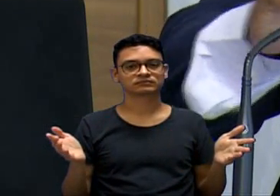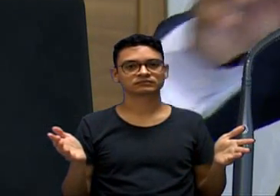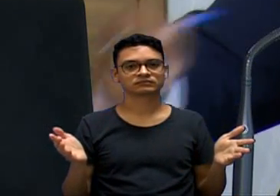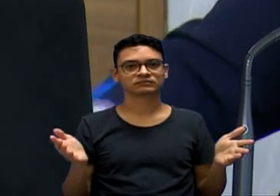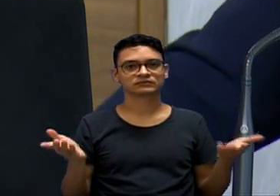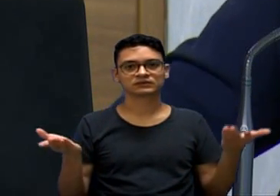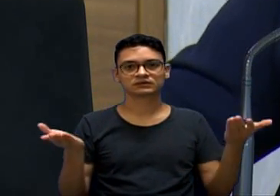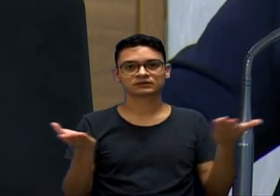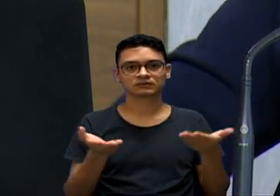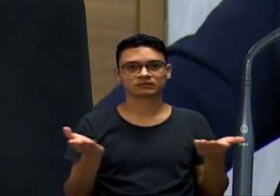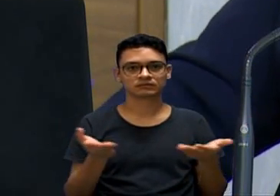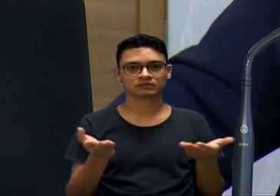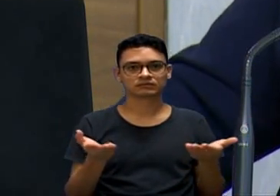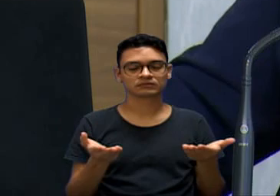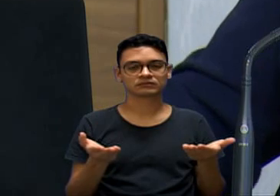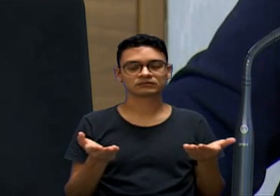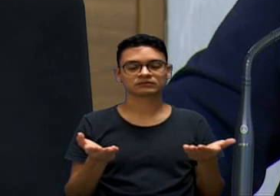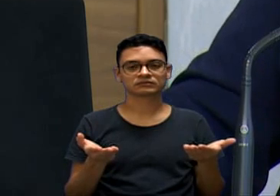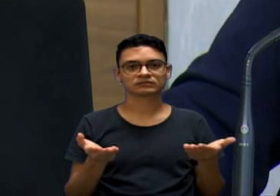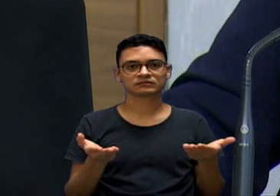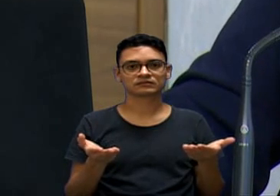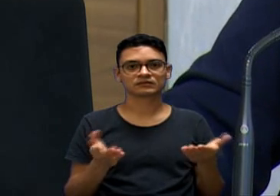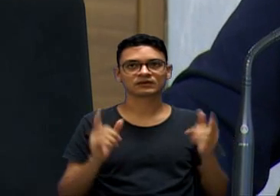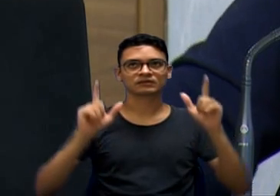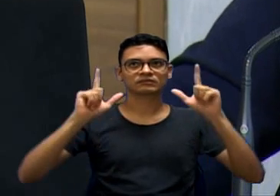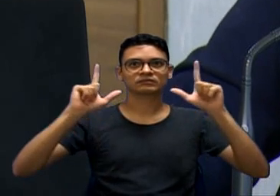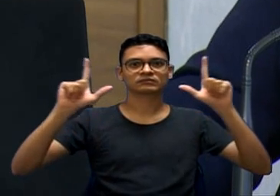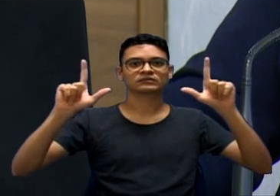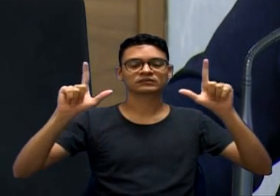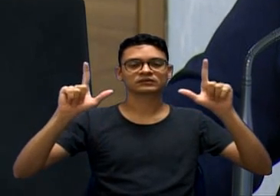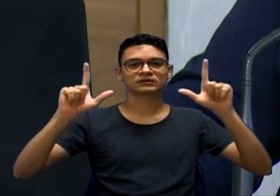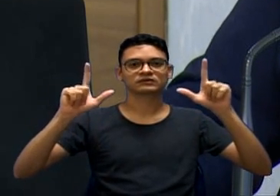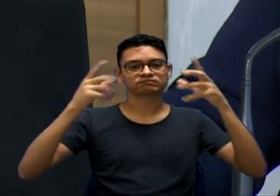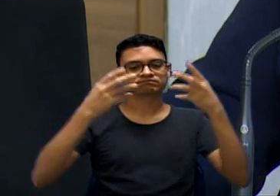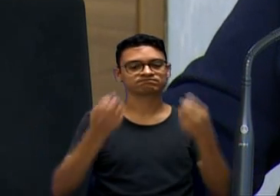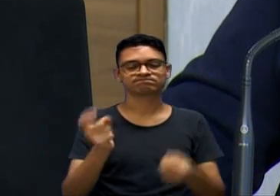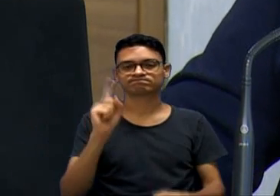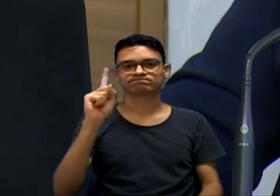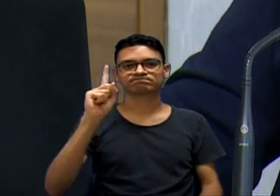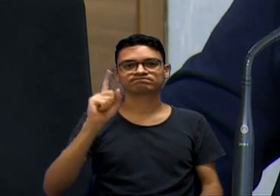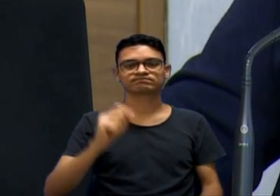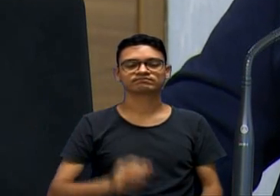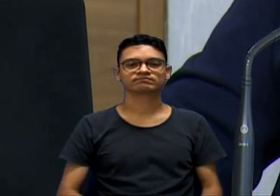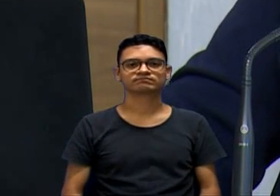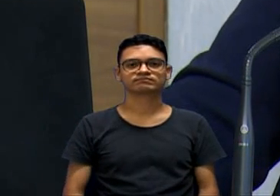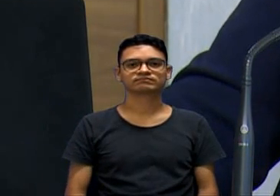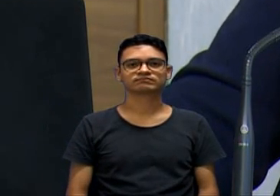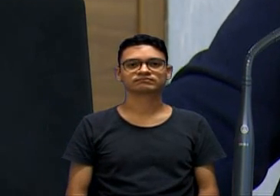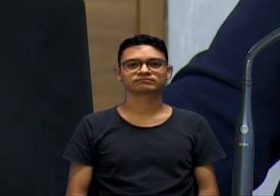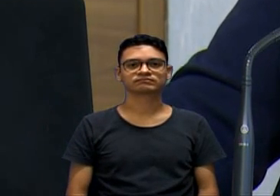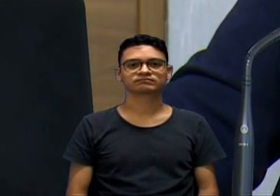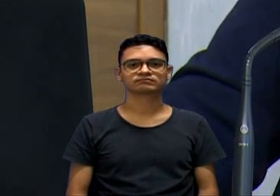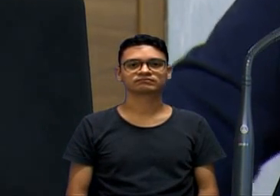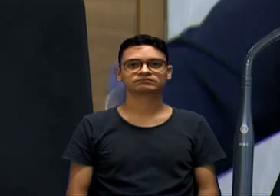no momento, os votos que apareceu no plenário estão rejeitados.